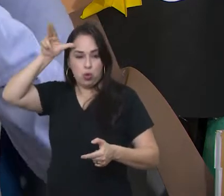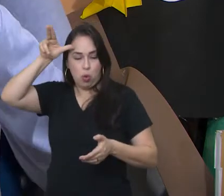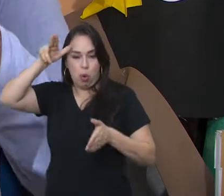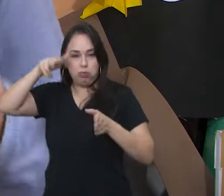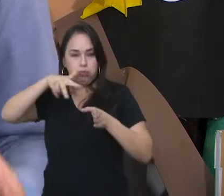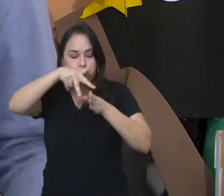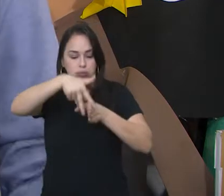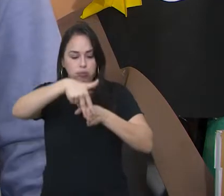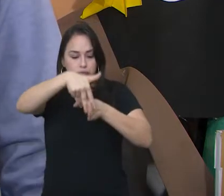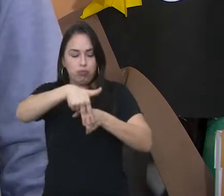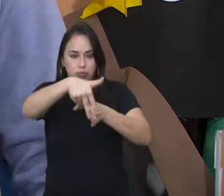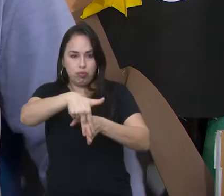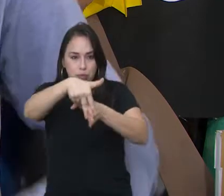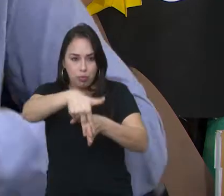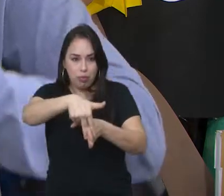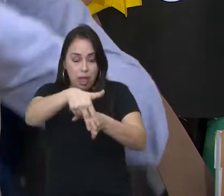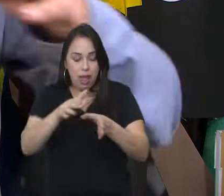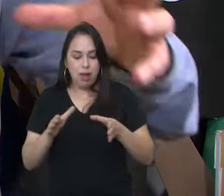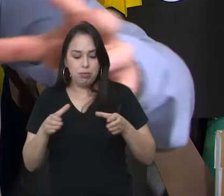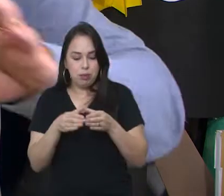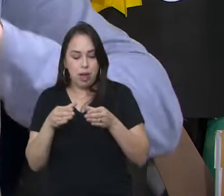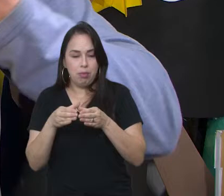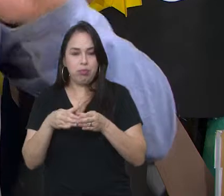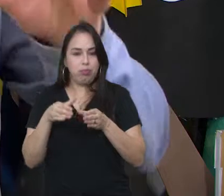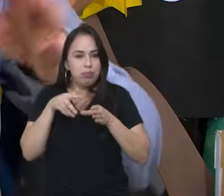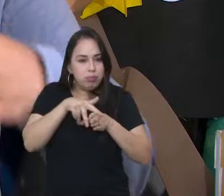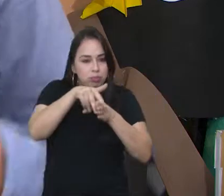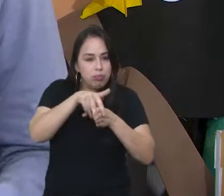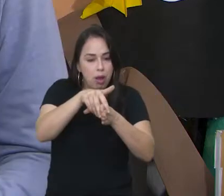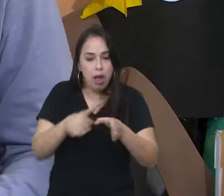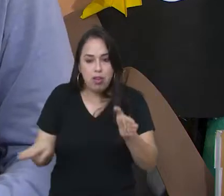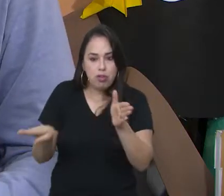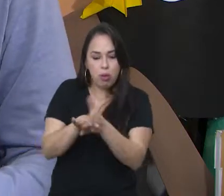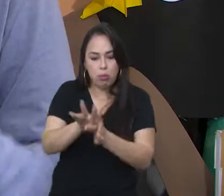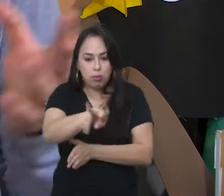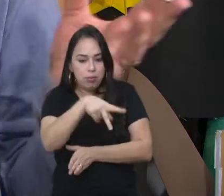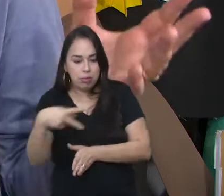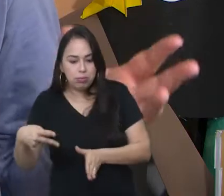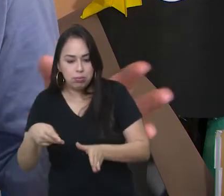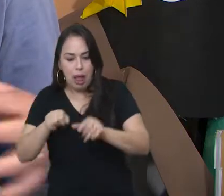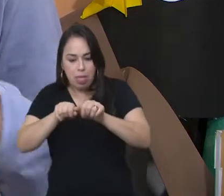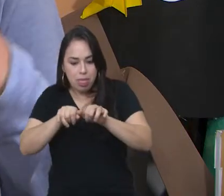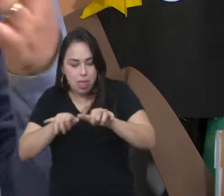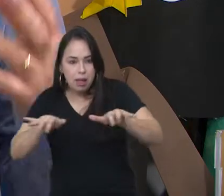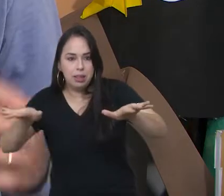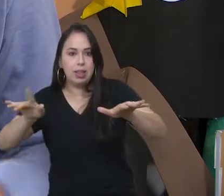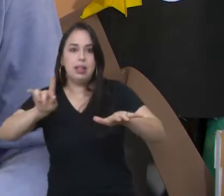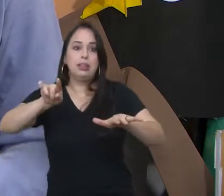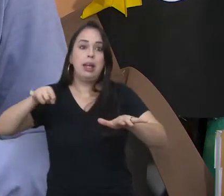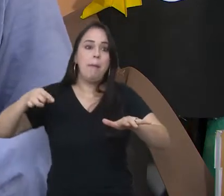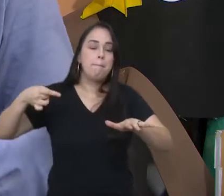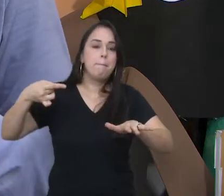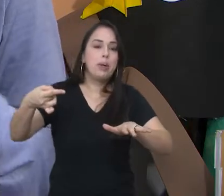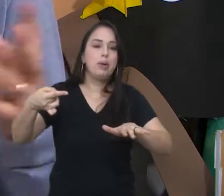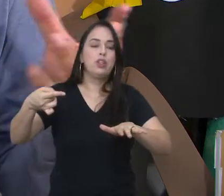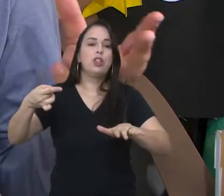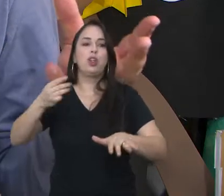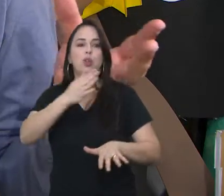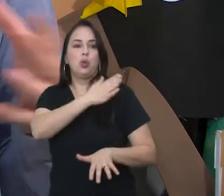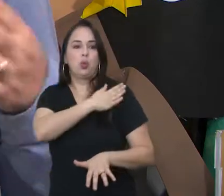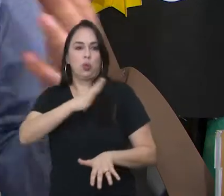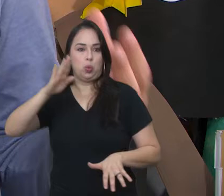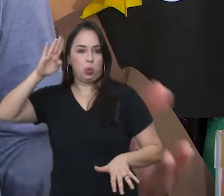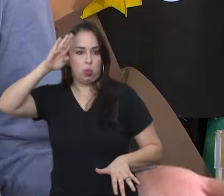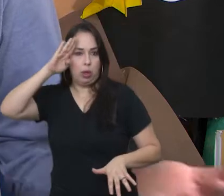e eles que criaram mesmo o Vale do Paraíba. Assim, foi povoando e foi... principalmente depois na época dos bandeirantes, que também